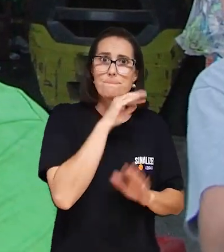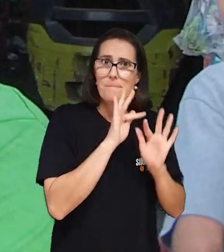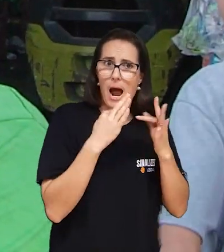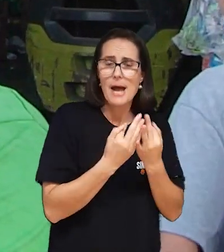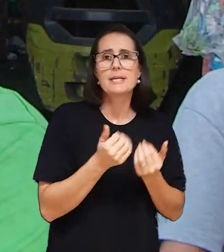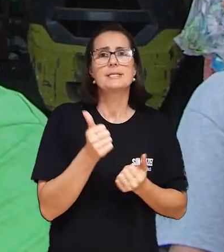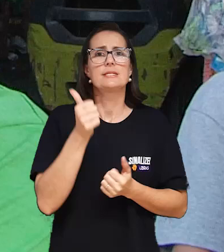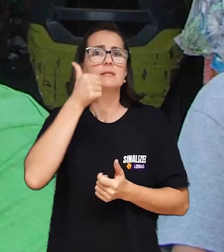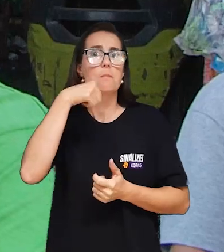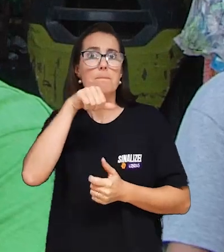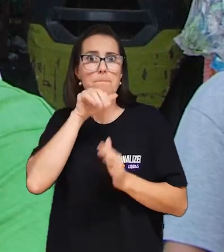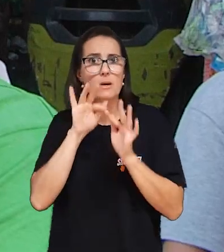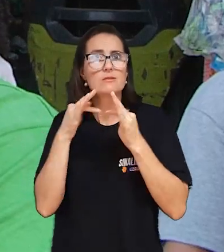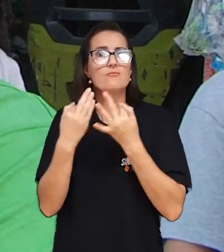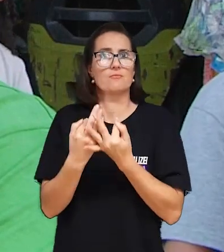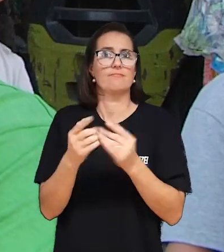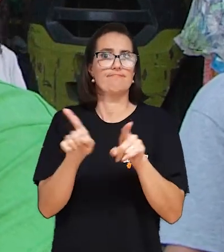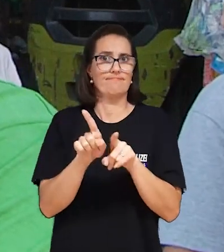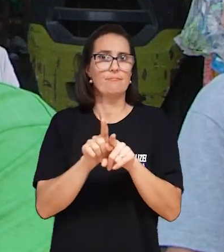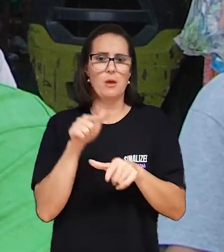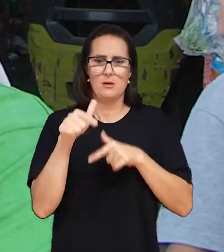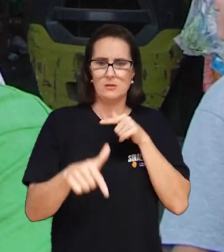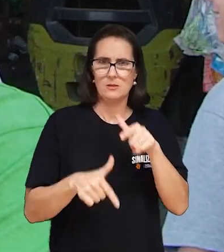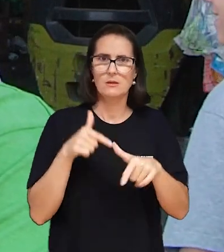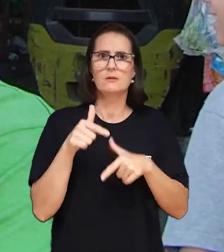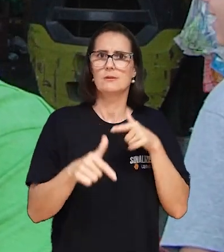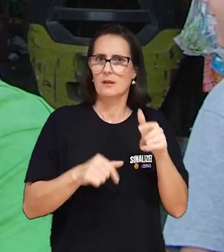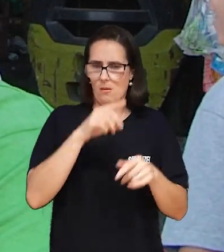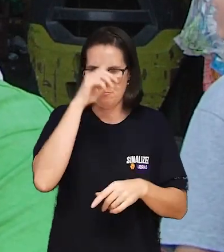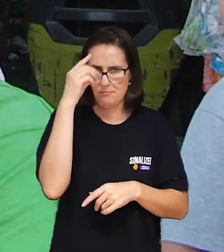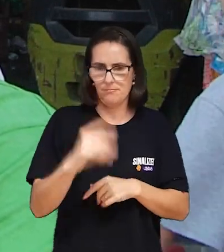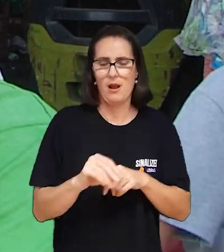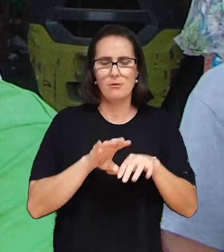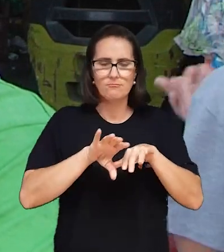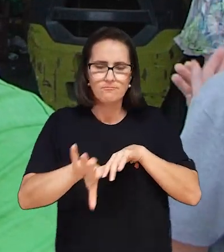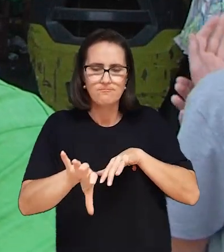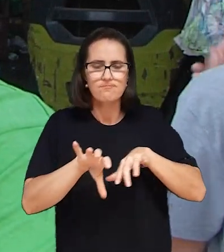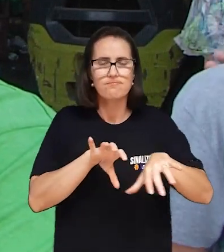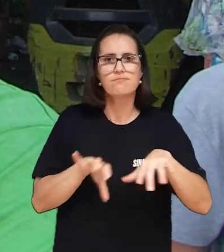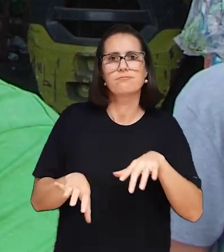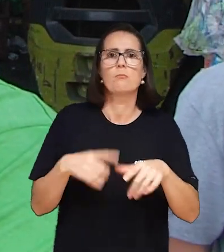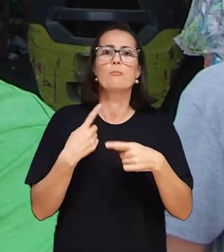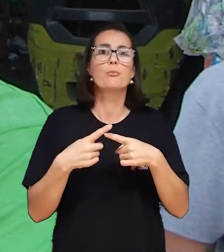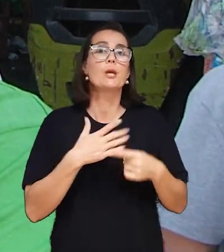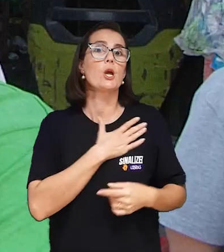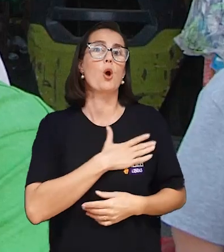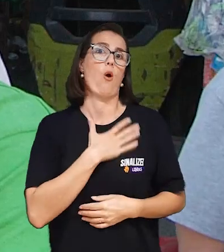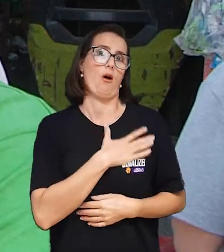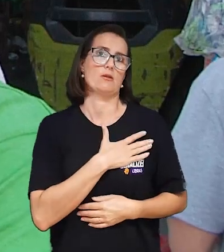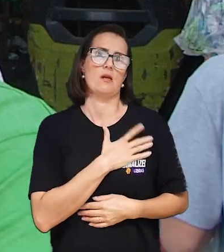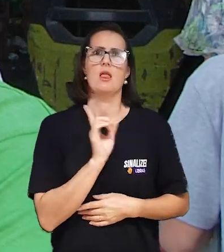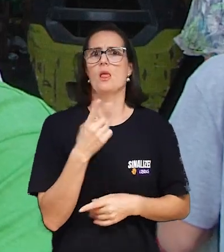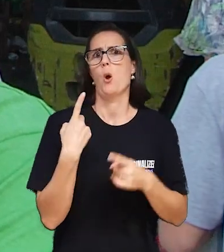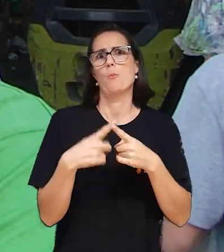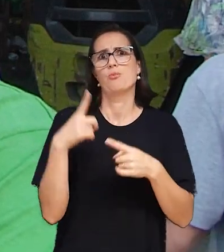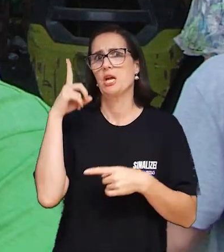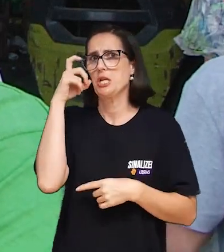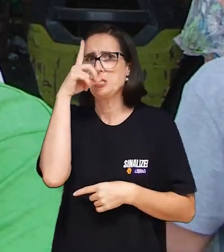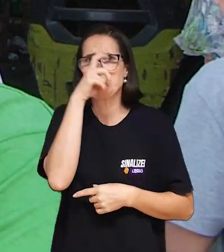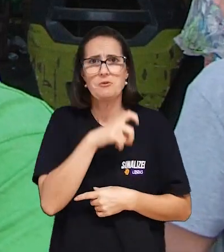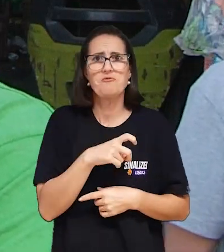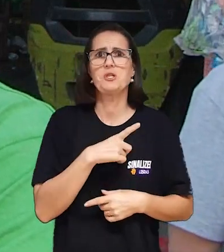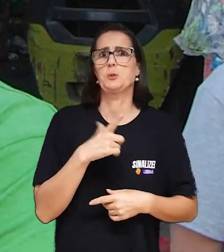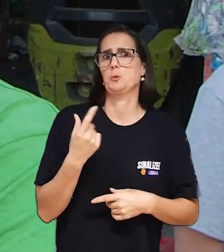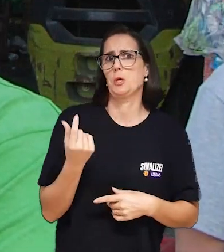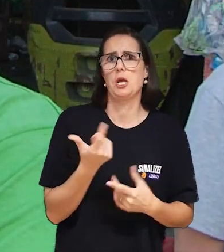de família, mulheres de família, que estão trabalhando nesse ramo da coleta seletiva porque gostam,